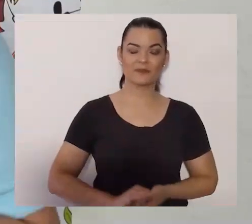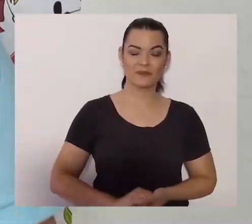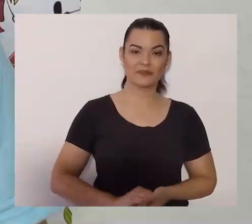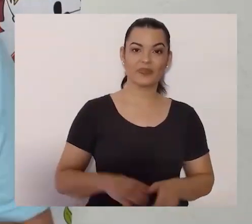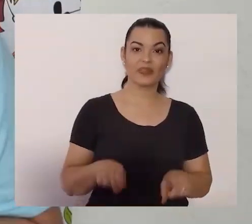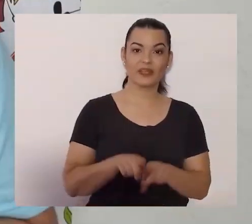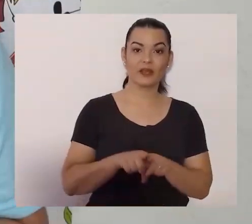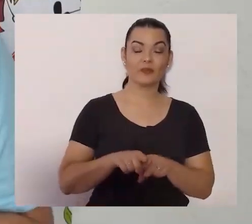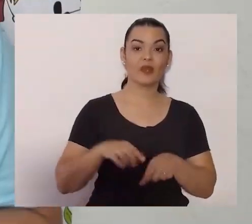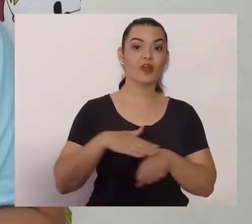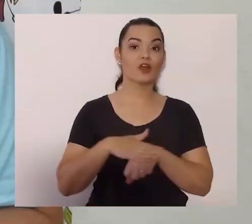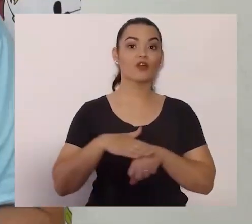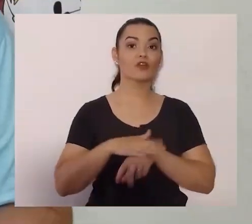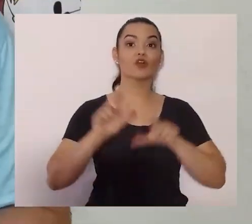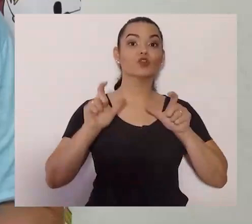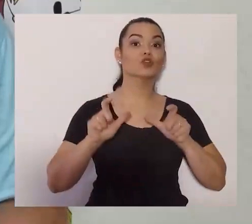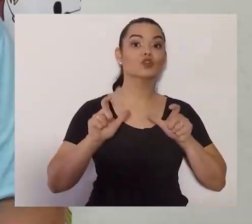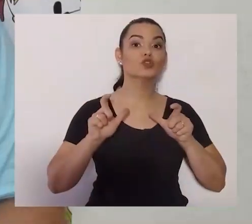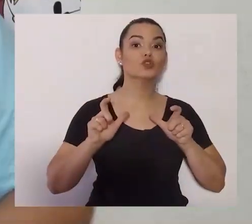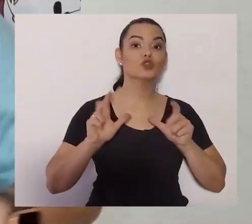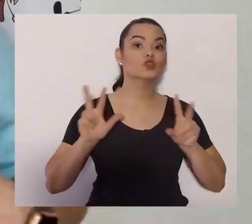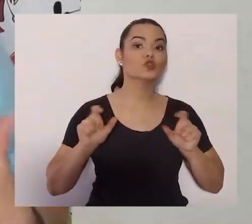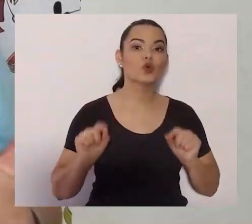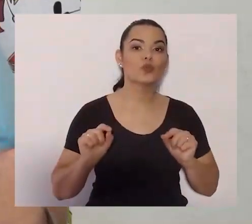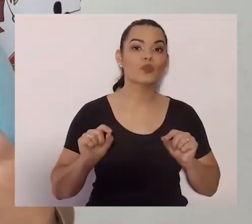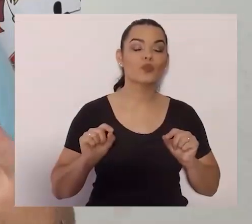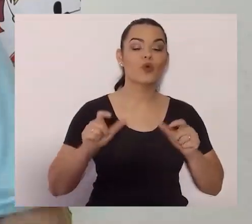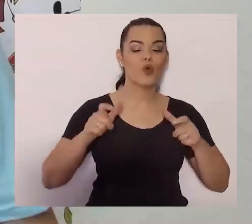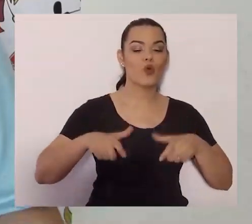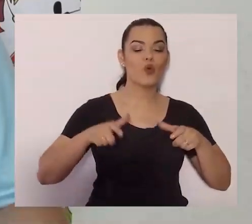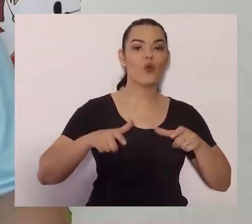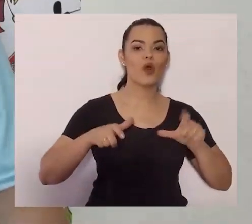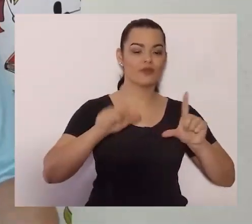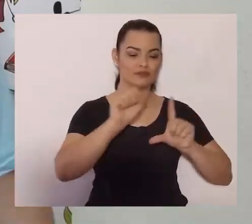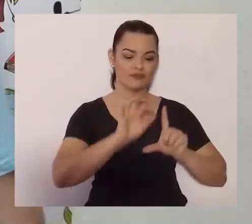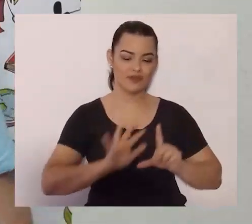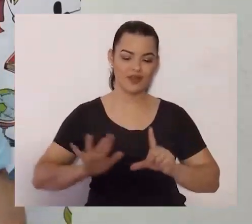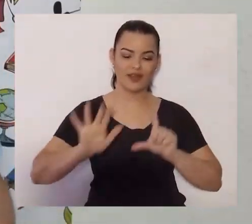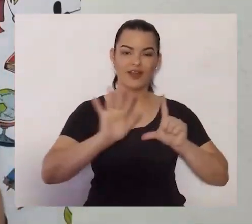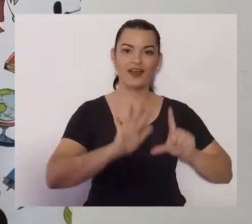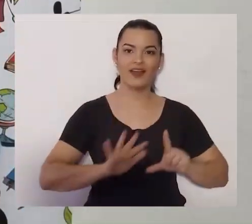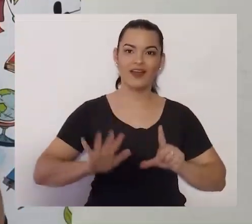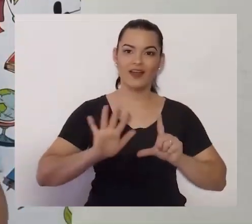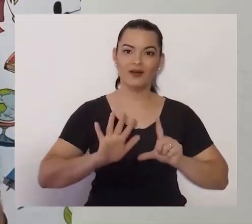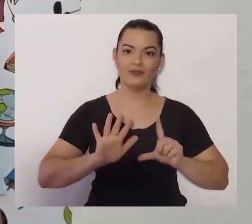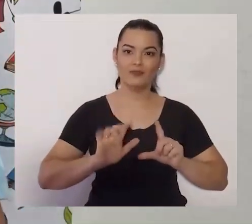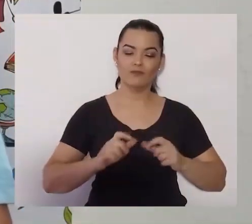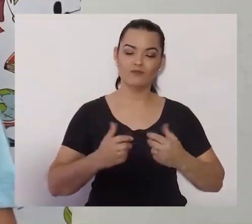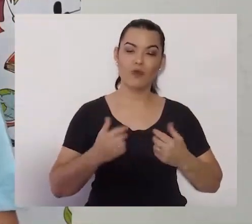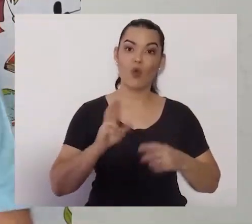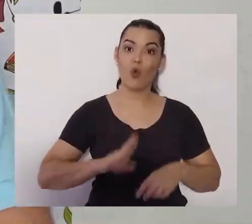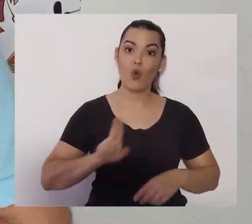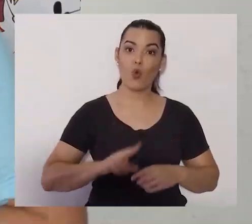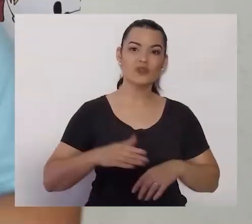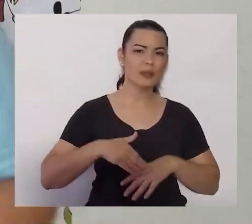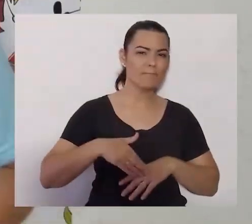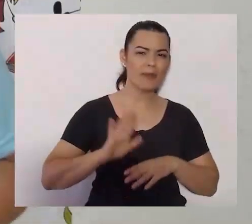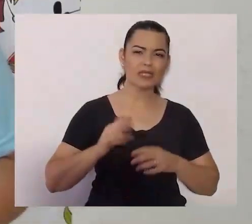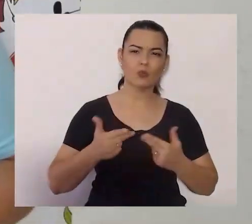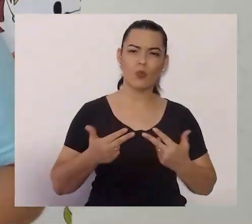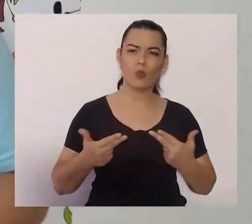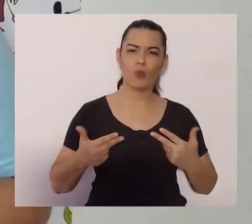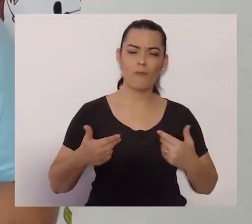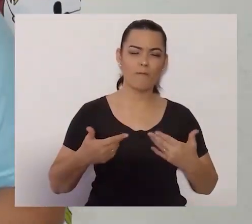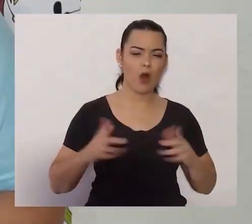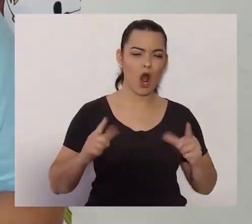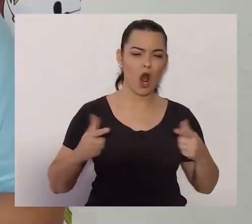também sobre o espaço virtual, um espaço que cresce cada vez mais, porém não